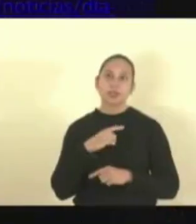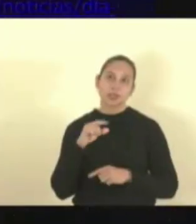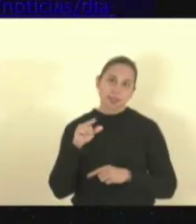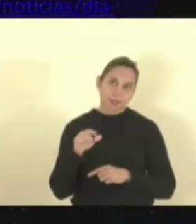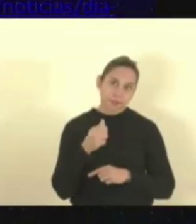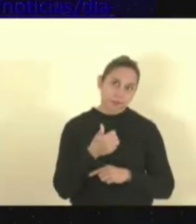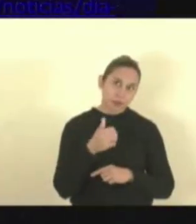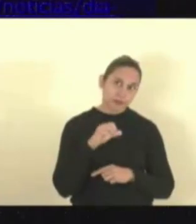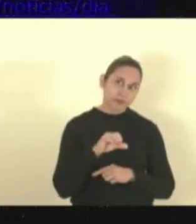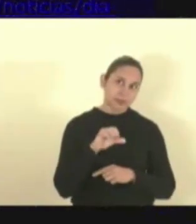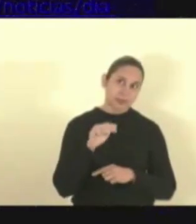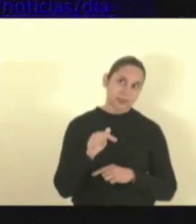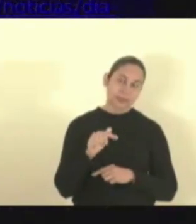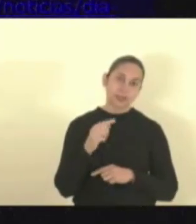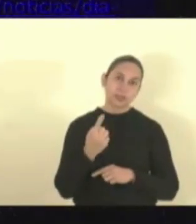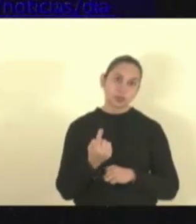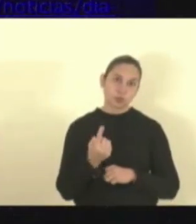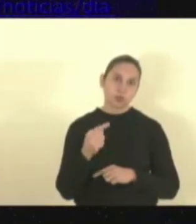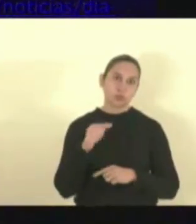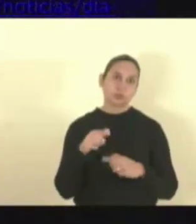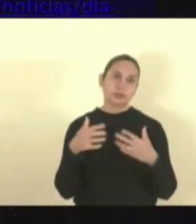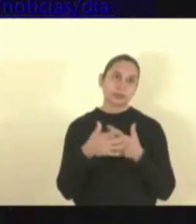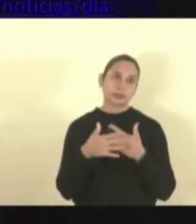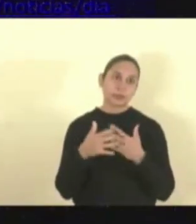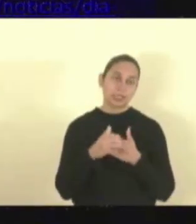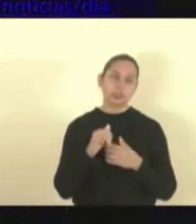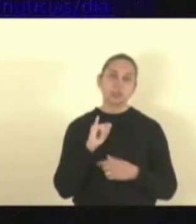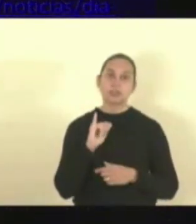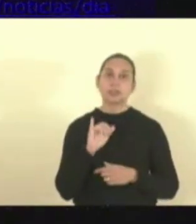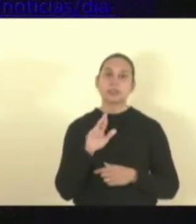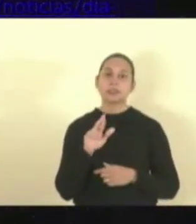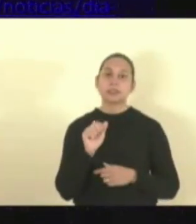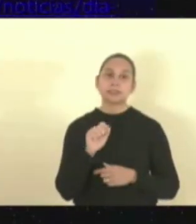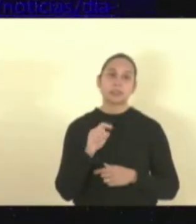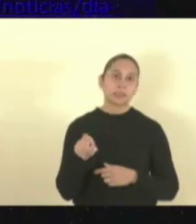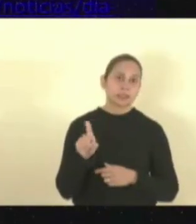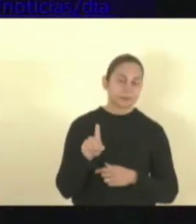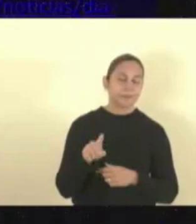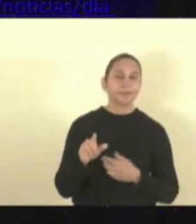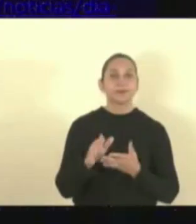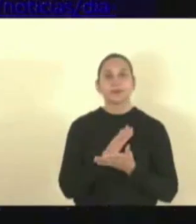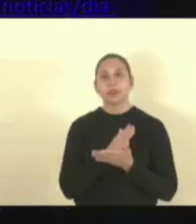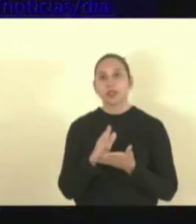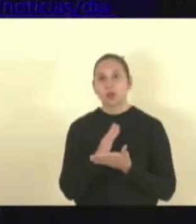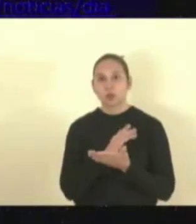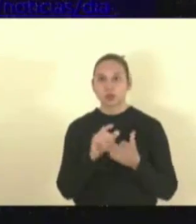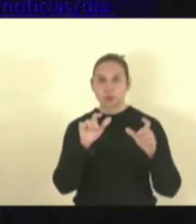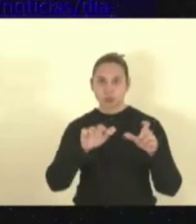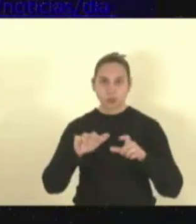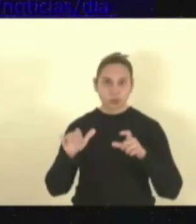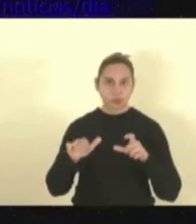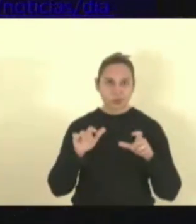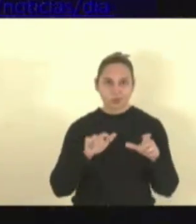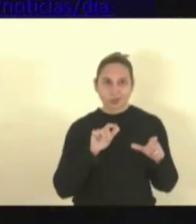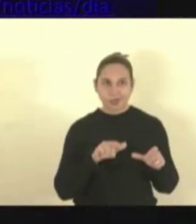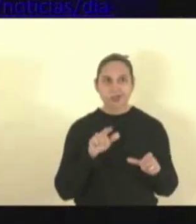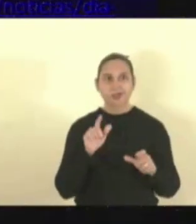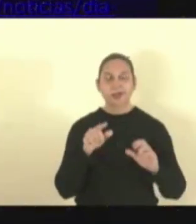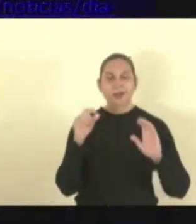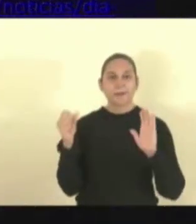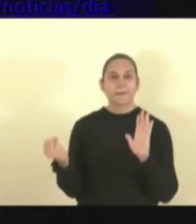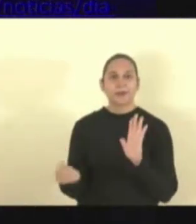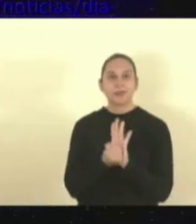em 1971 nessa cidade do Irã, e que consagrou, né, algumas dessas áreas úmidas como, digamos assim, um